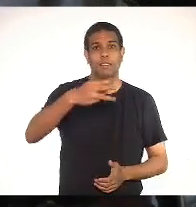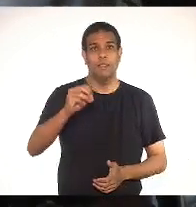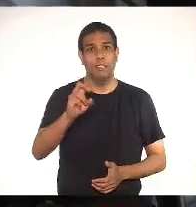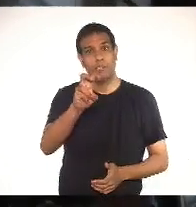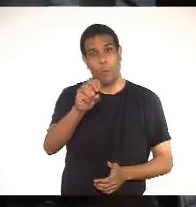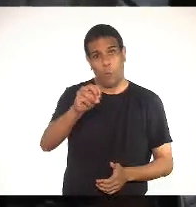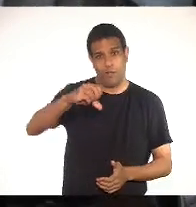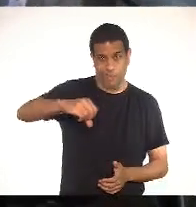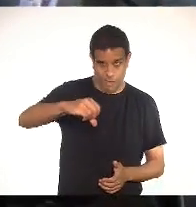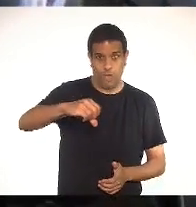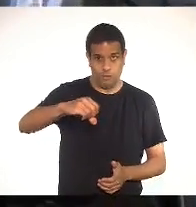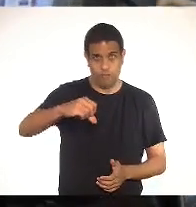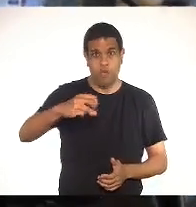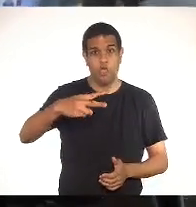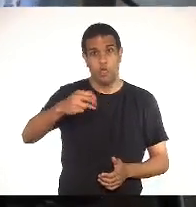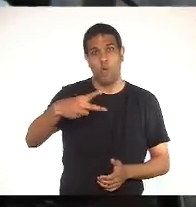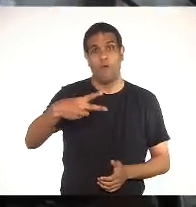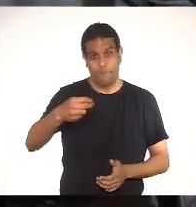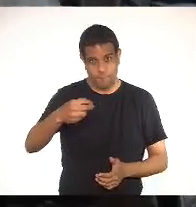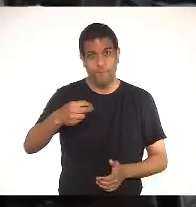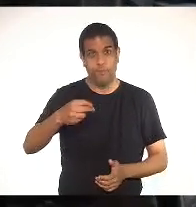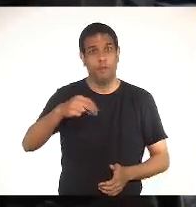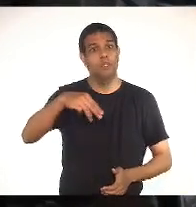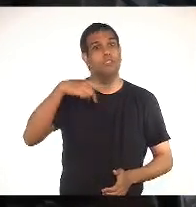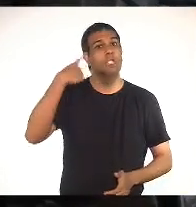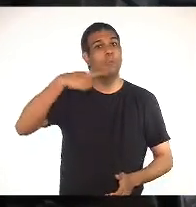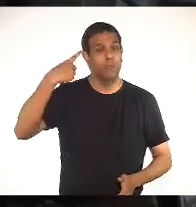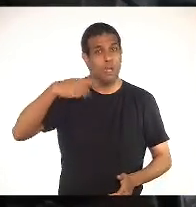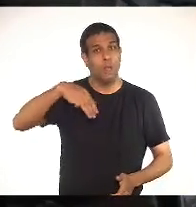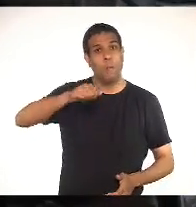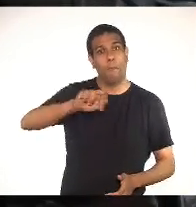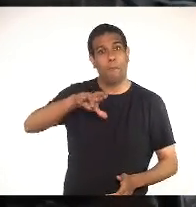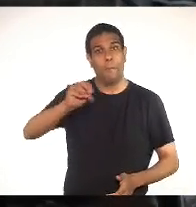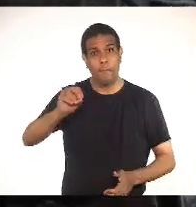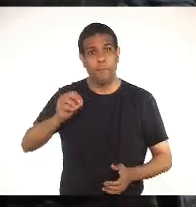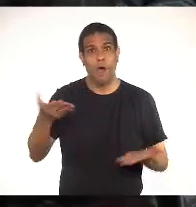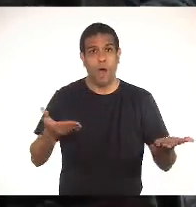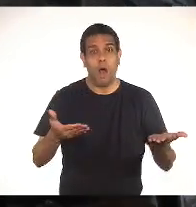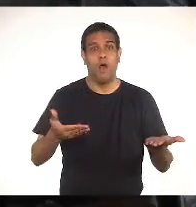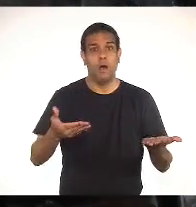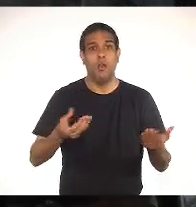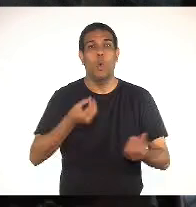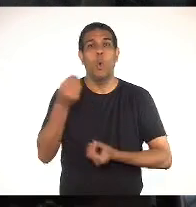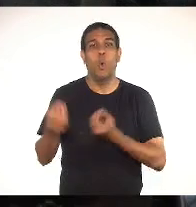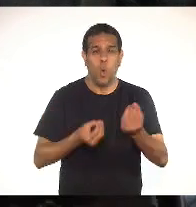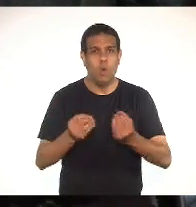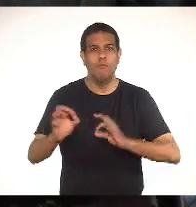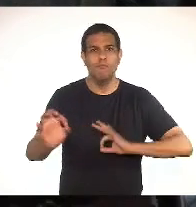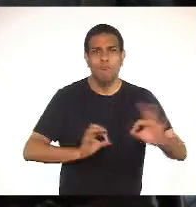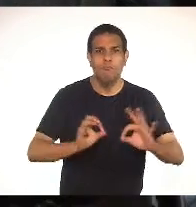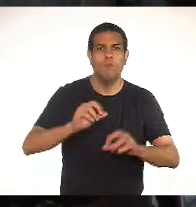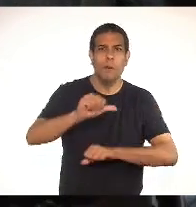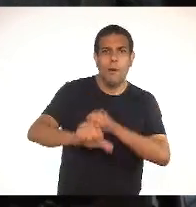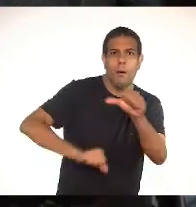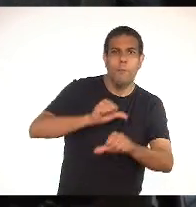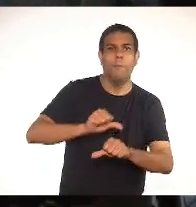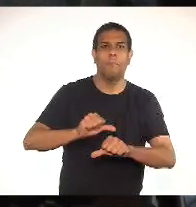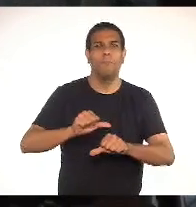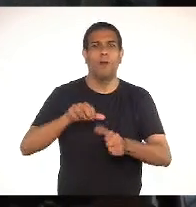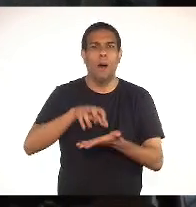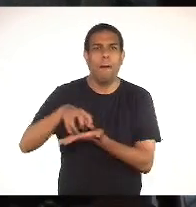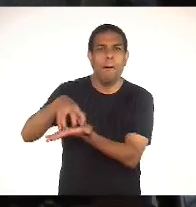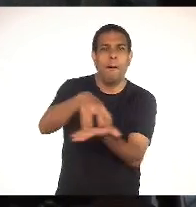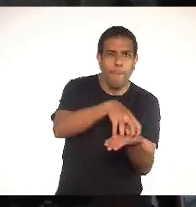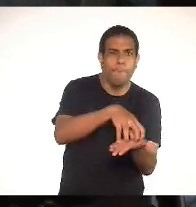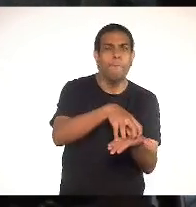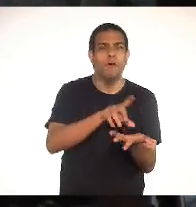3059 de 2020, de autoria do deputado Márcio Pacheco, que autoriza o Poder Executivo a construir e ou reaproveitar equipamentos públicos